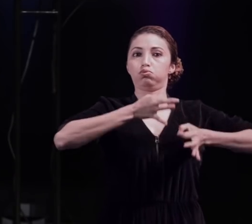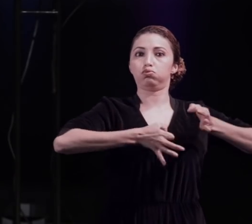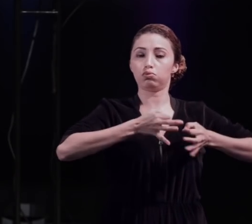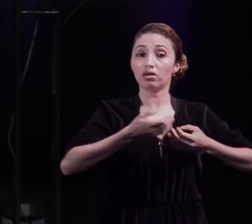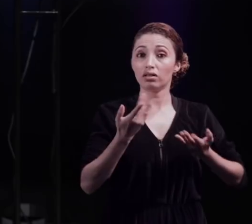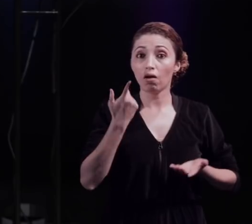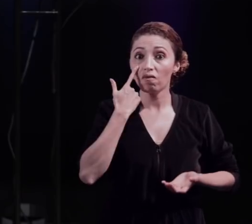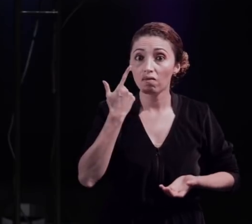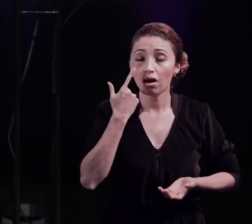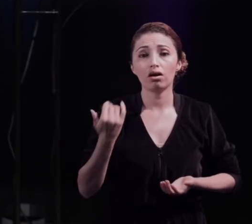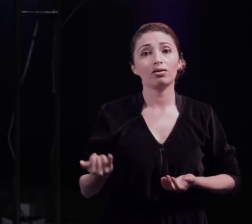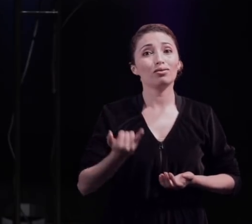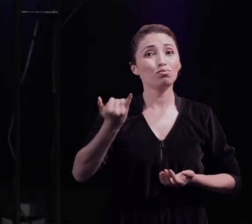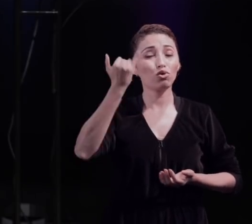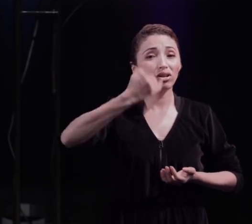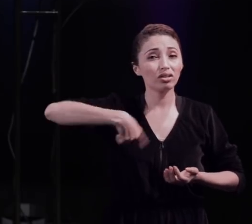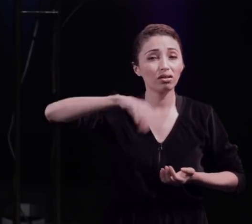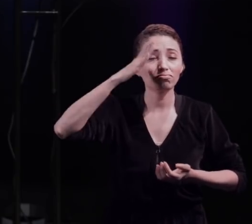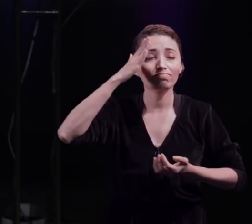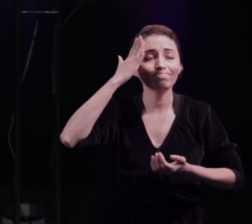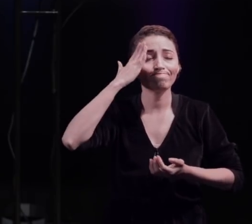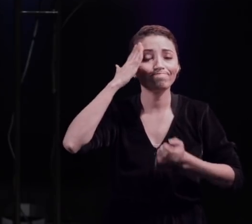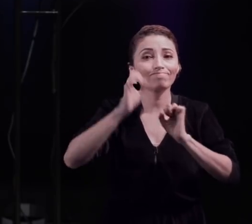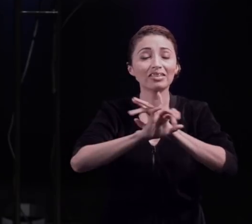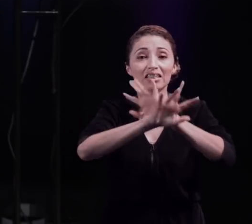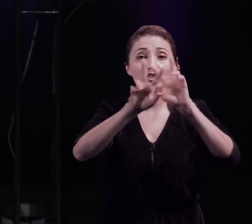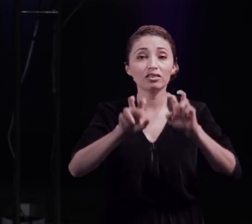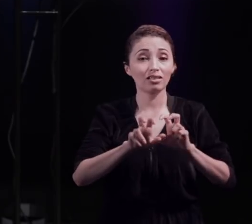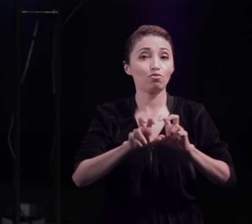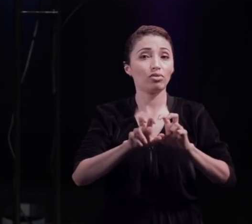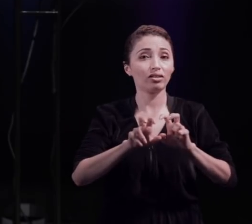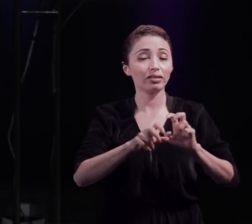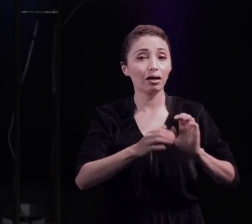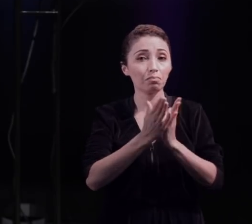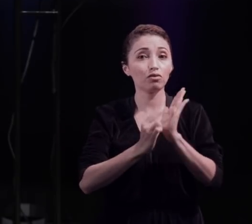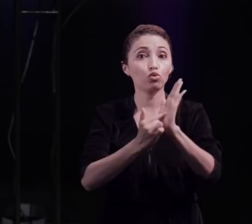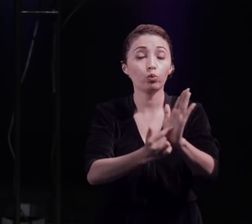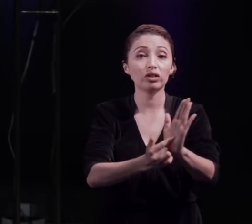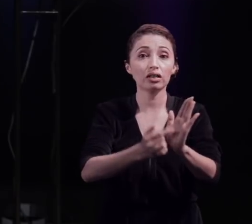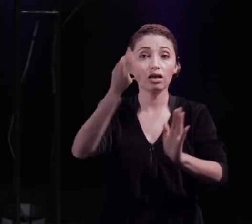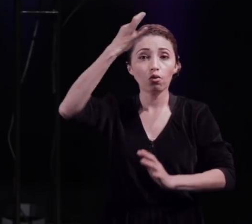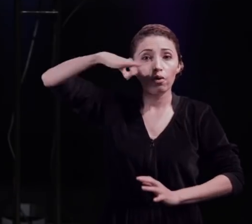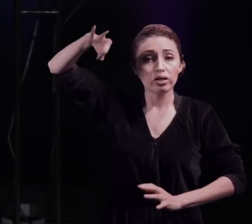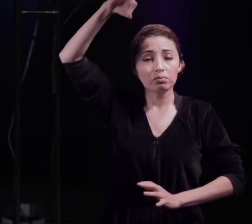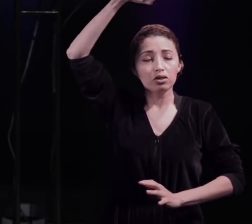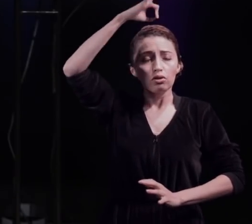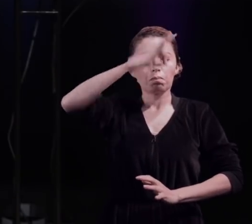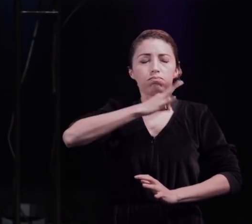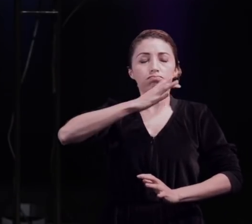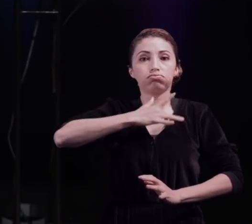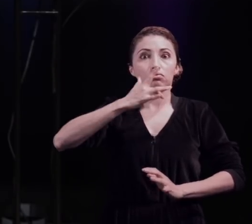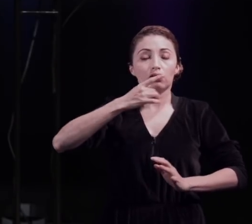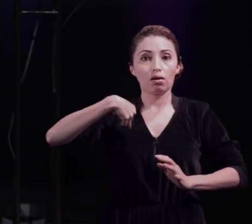Veja que importante o conhecimento dessa revelação. Quem nos convence é